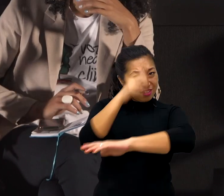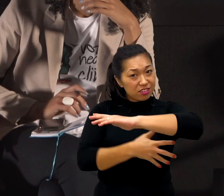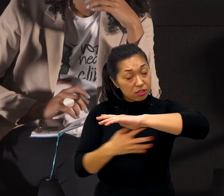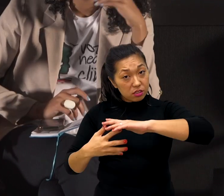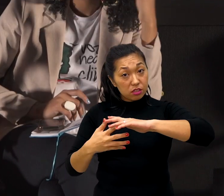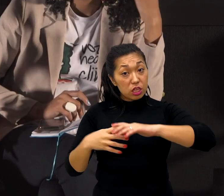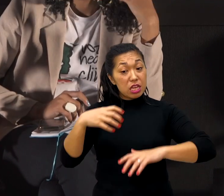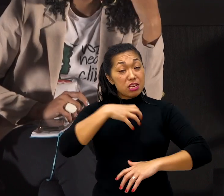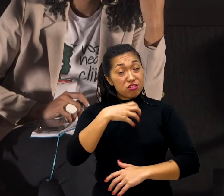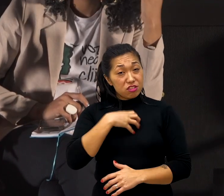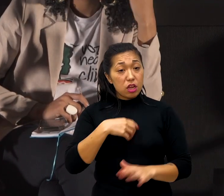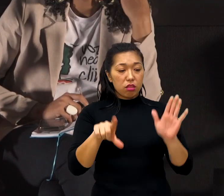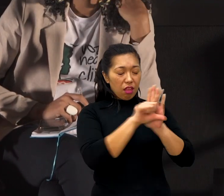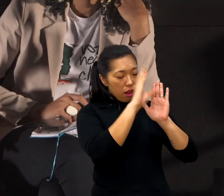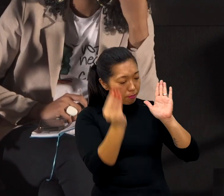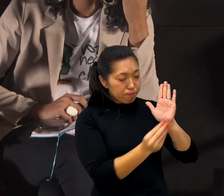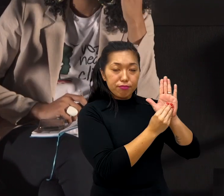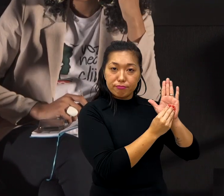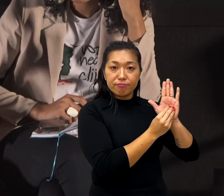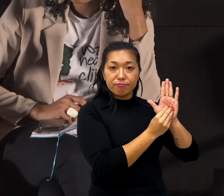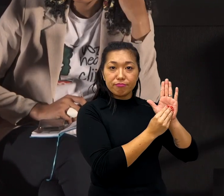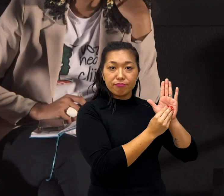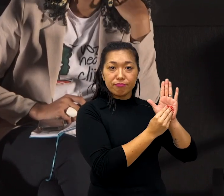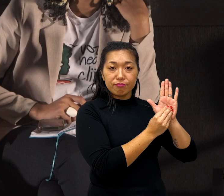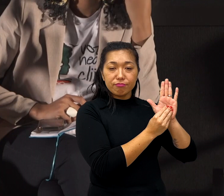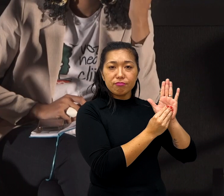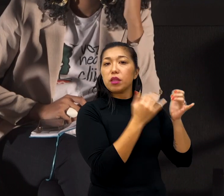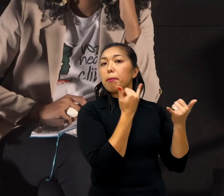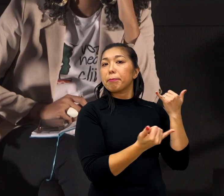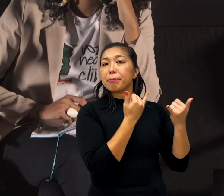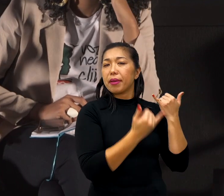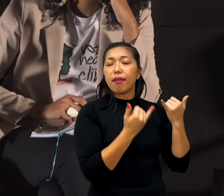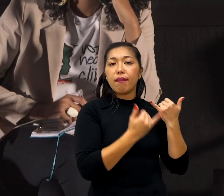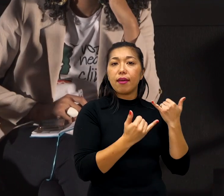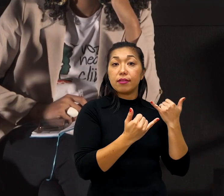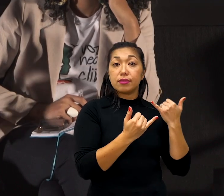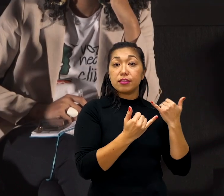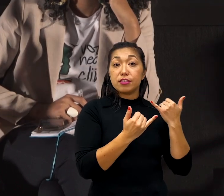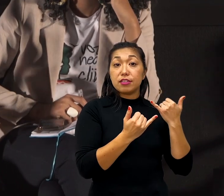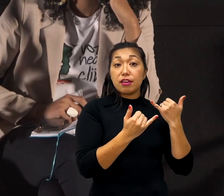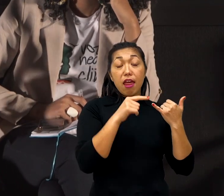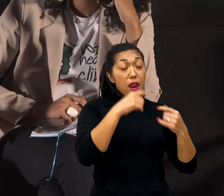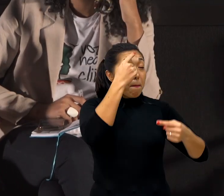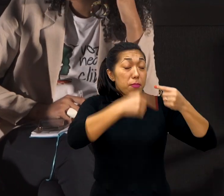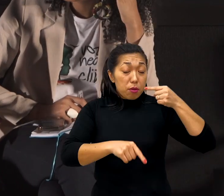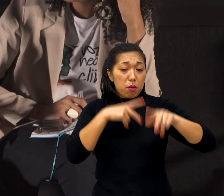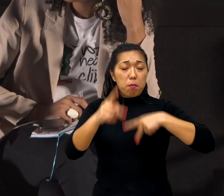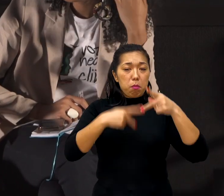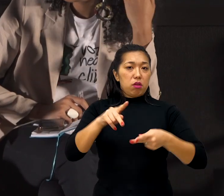de uma legislação que impede que populações quilombolas, por